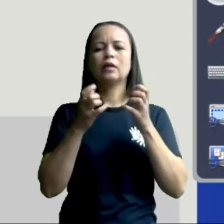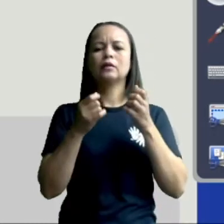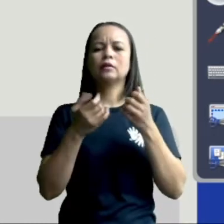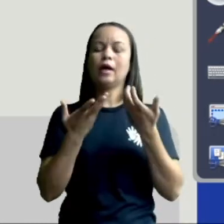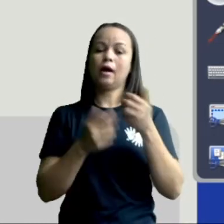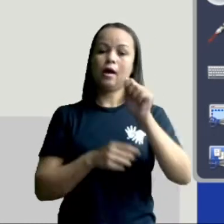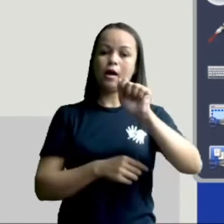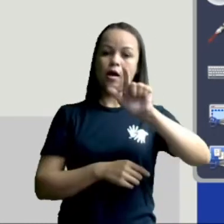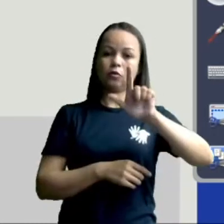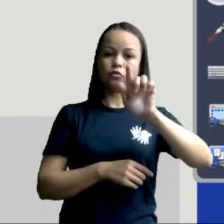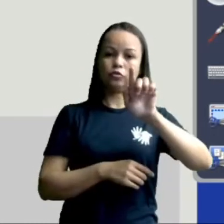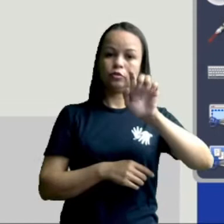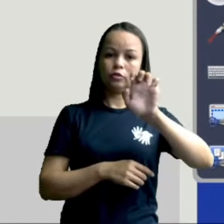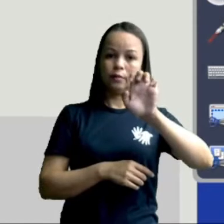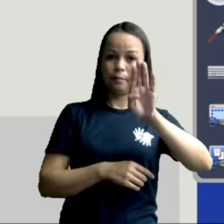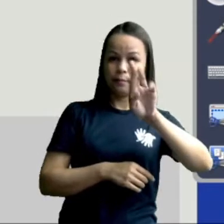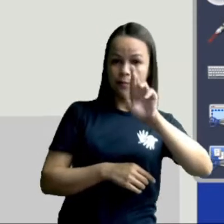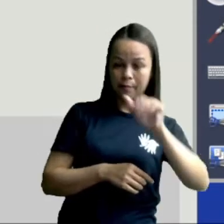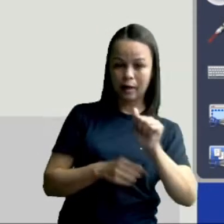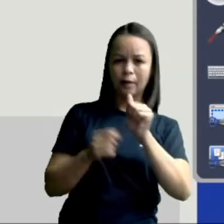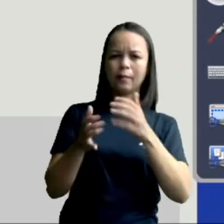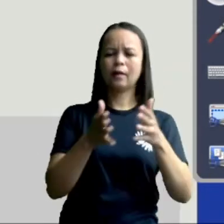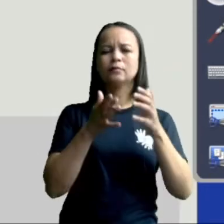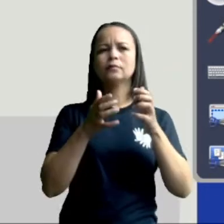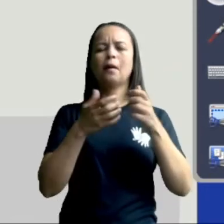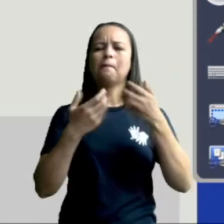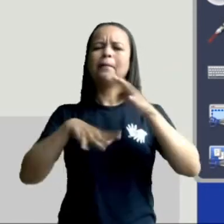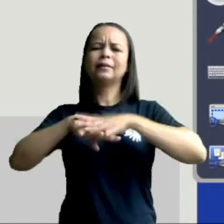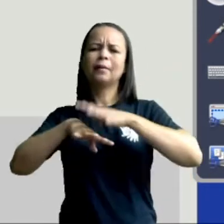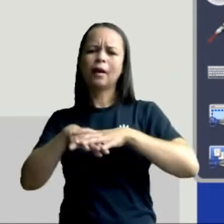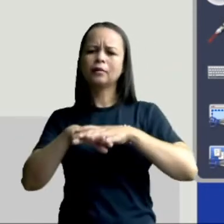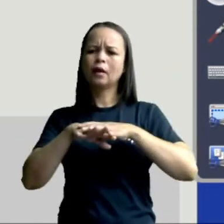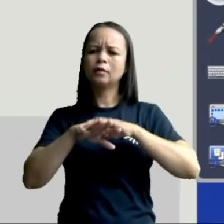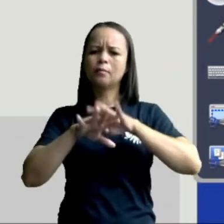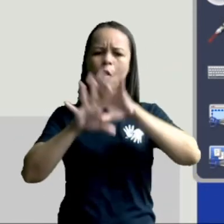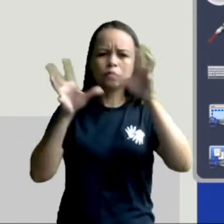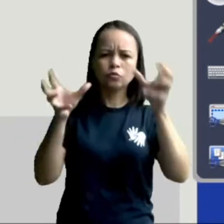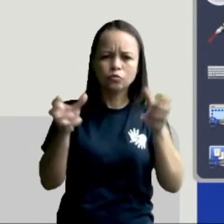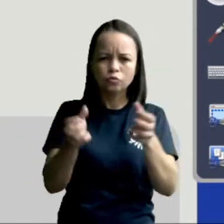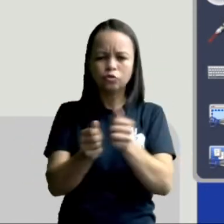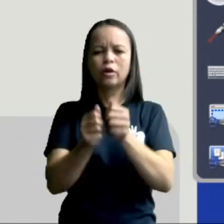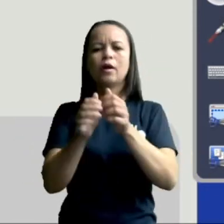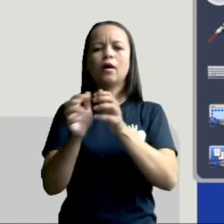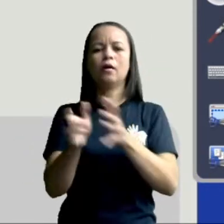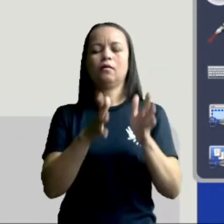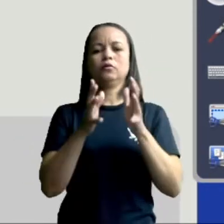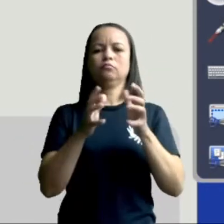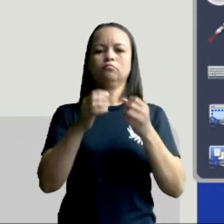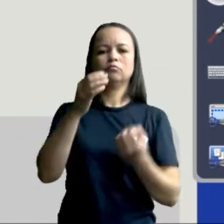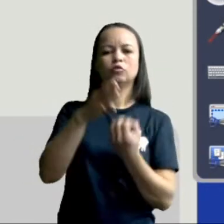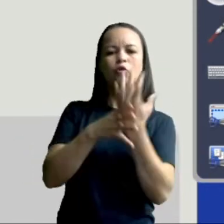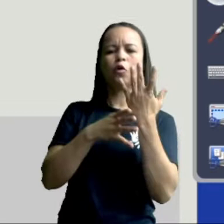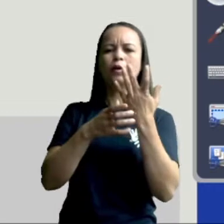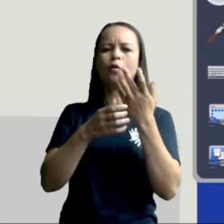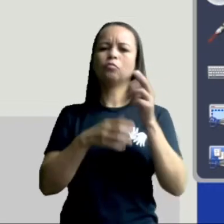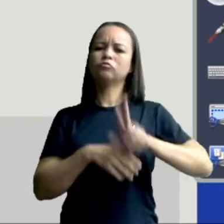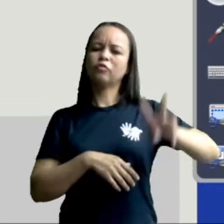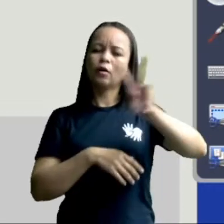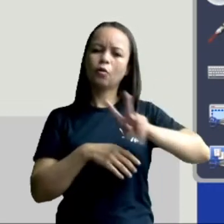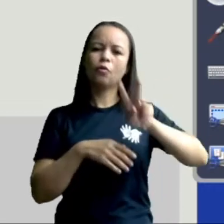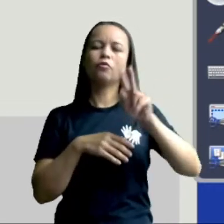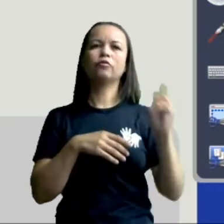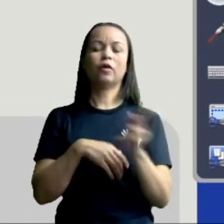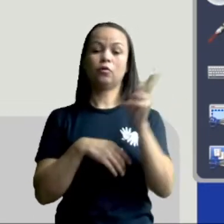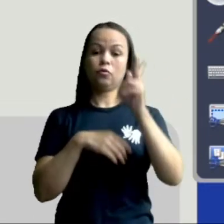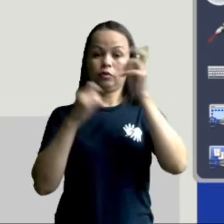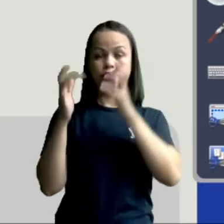que é a parte da matemática que, de modo geral, descobre alguns valores desconhecidos em alguma